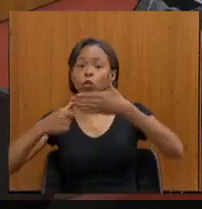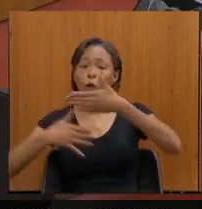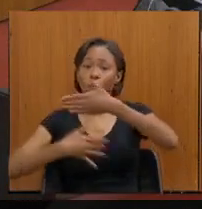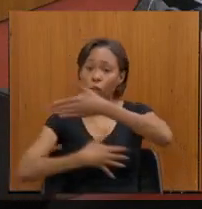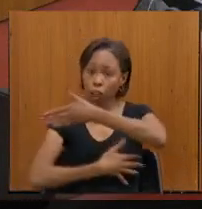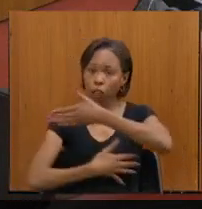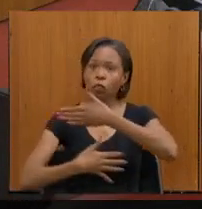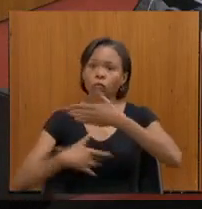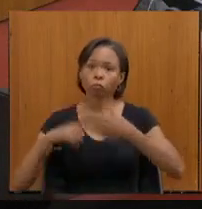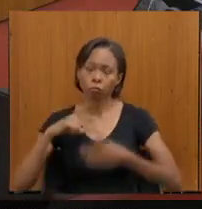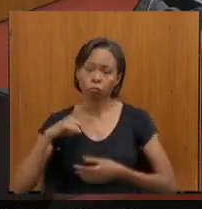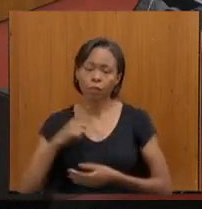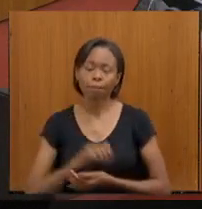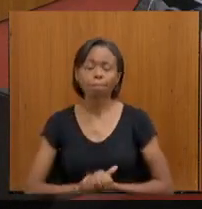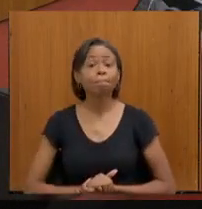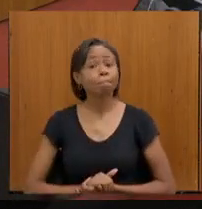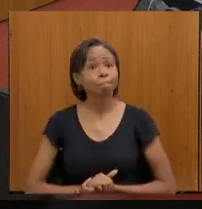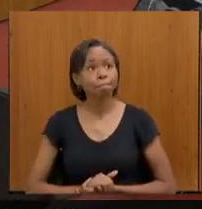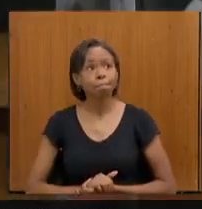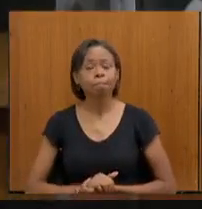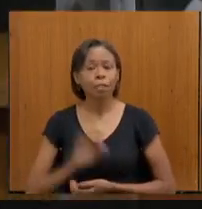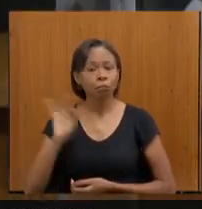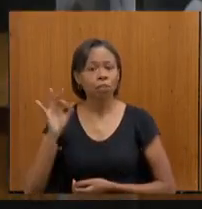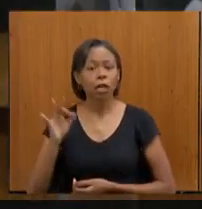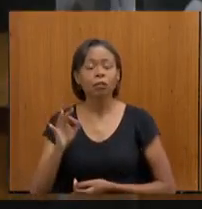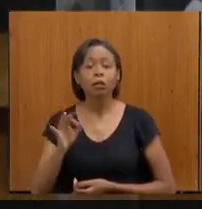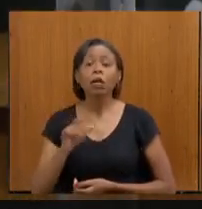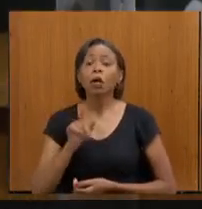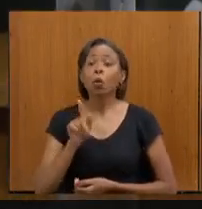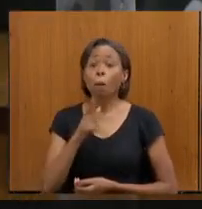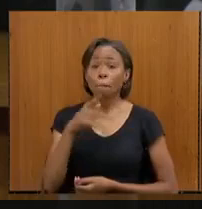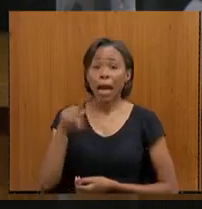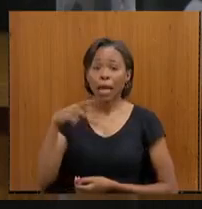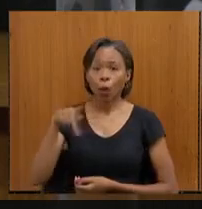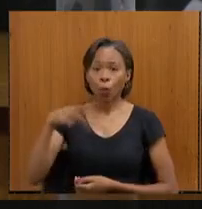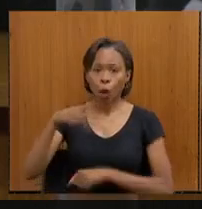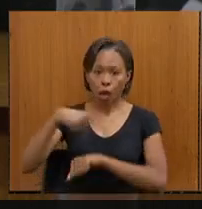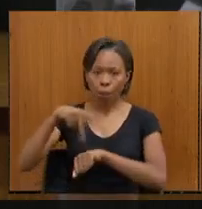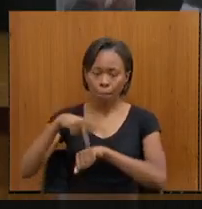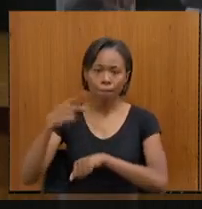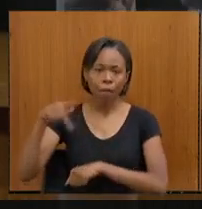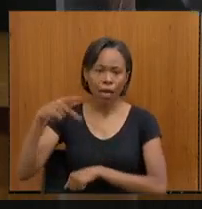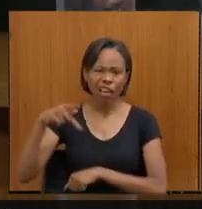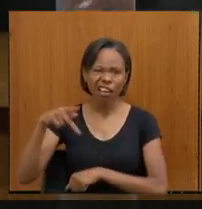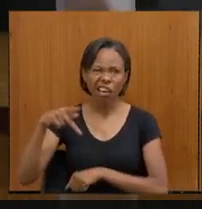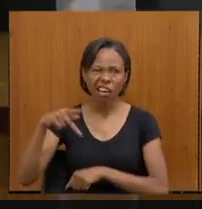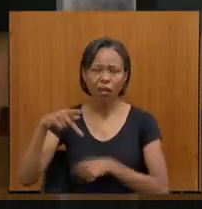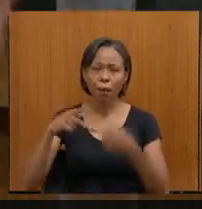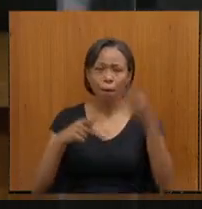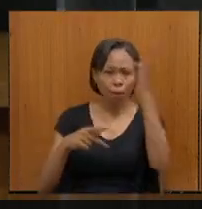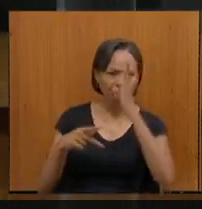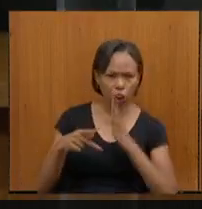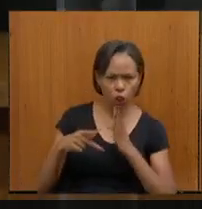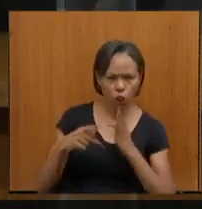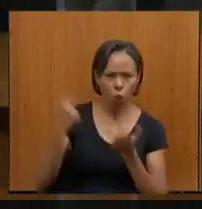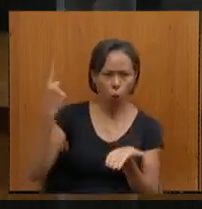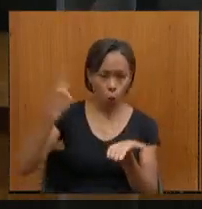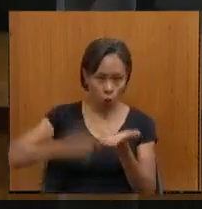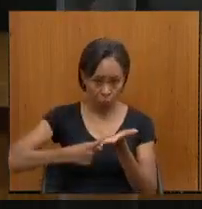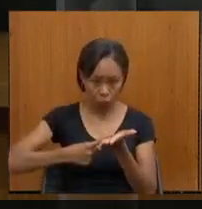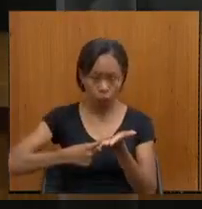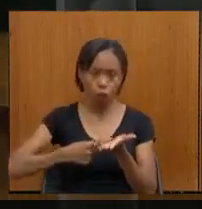e o Paraguai é interessante Paraguai ou contrato entre paraguai-brasil de